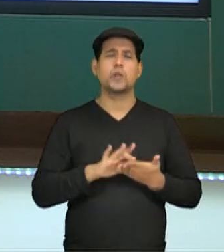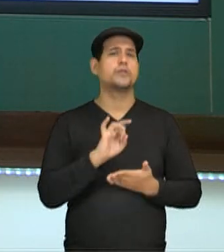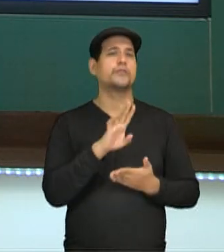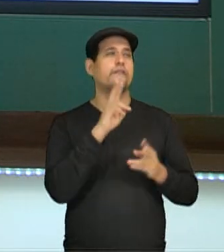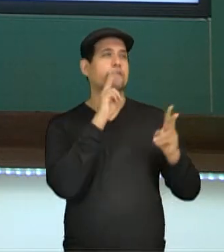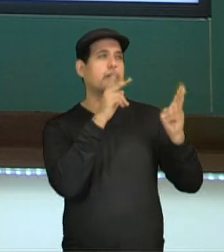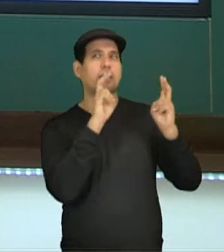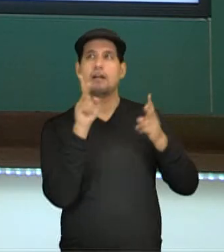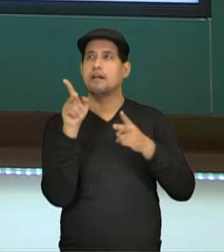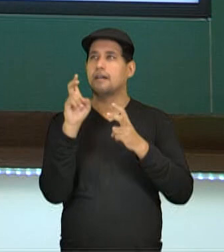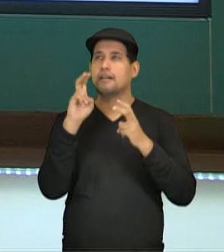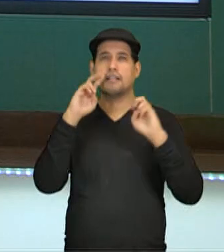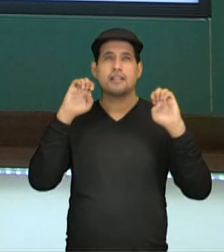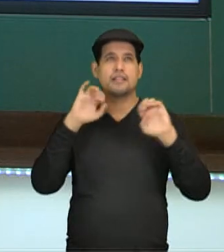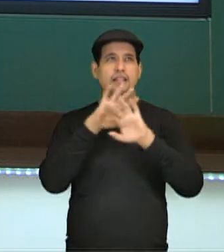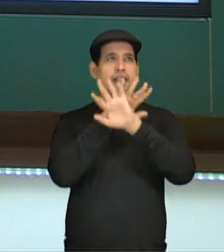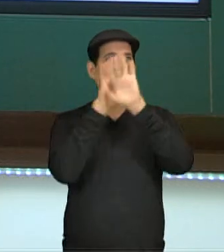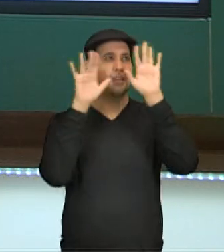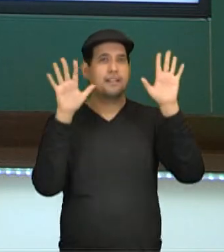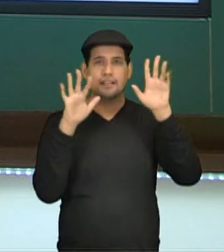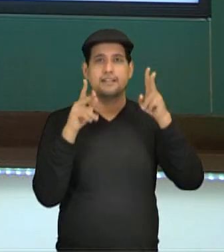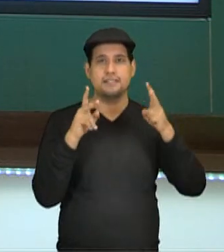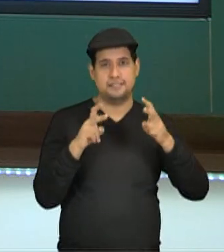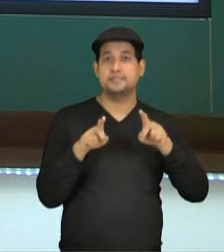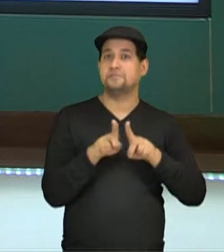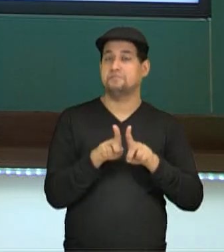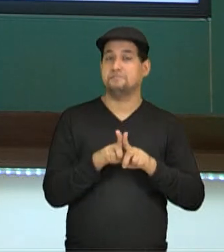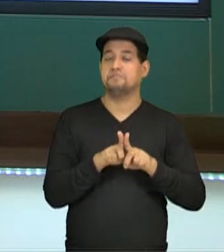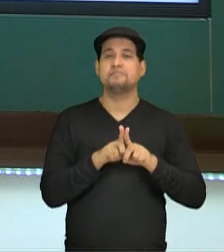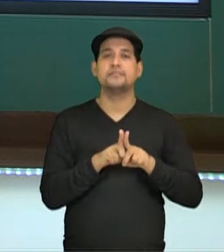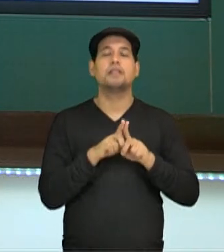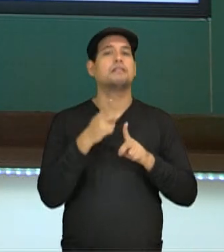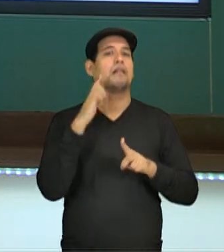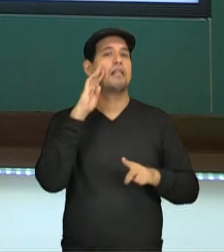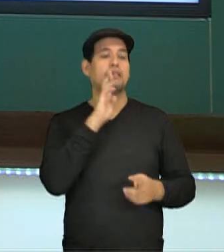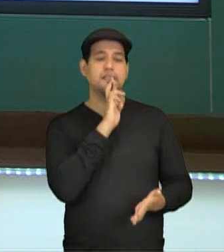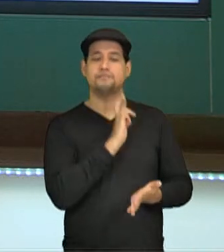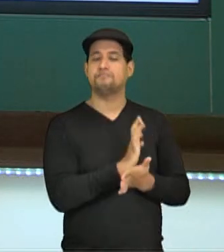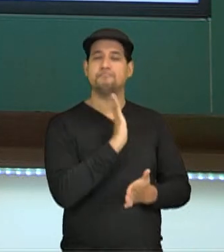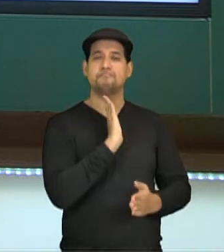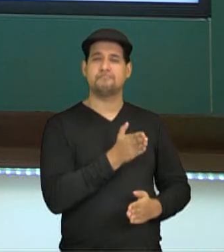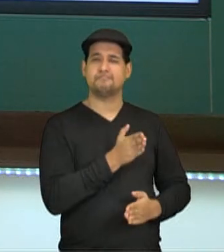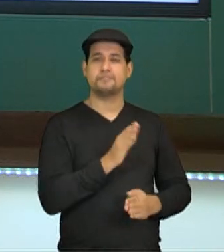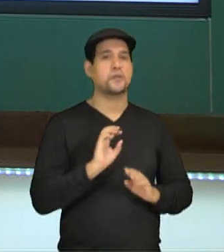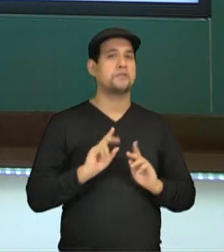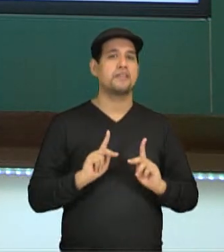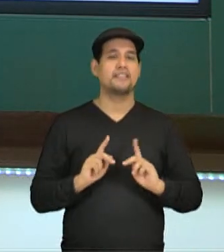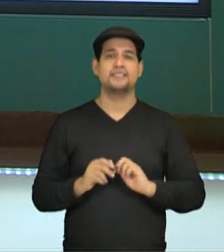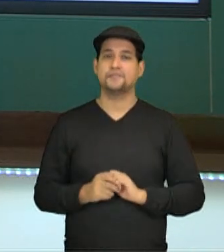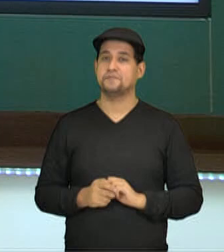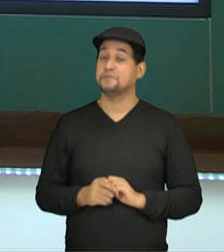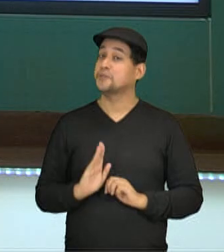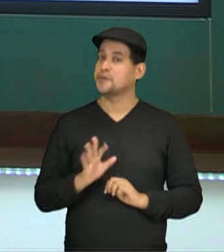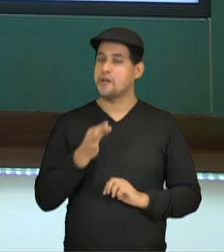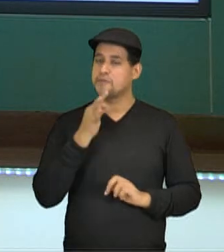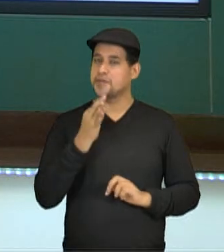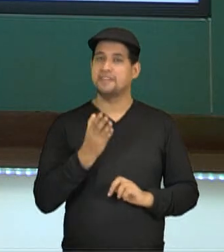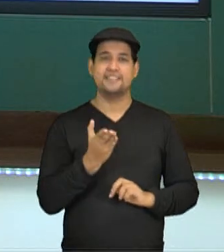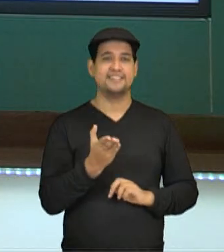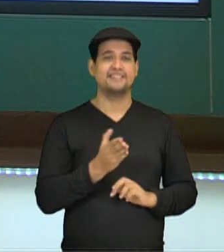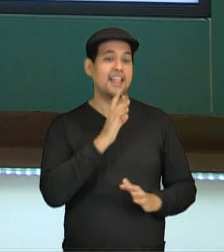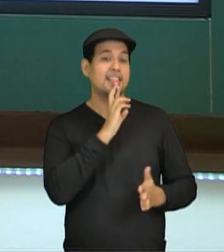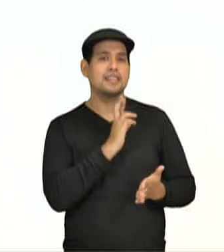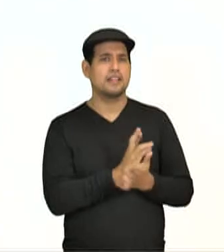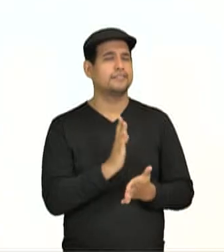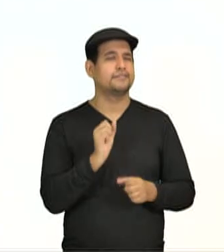você olhe, interprete o que você está vendo, interpretar e responder direto, tá bom? Já dei uma dica aí.